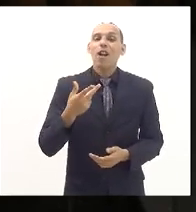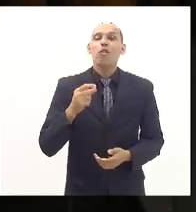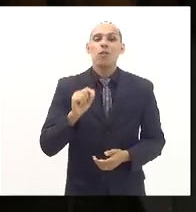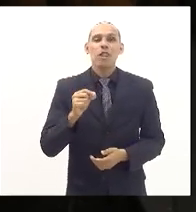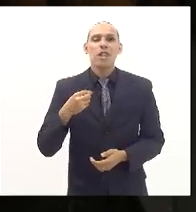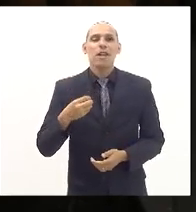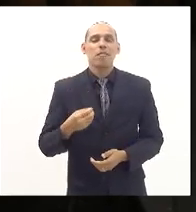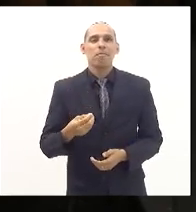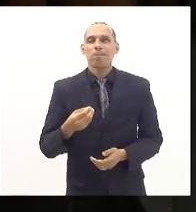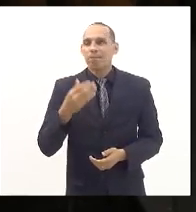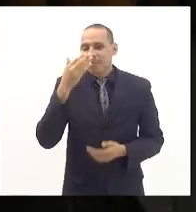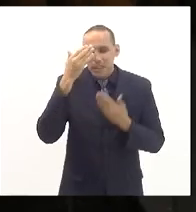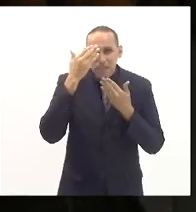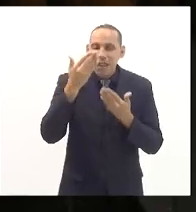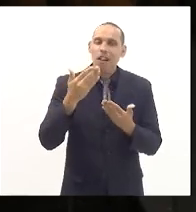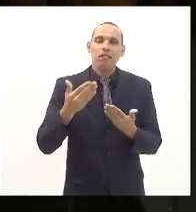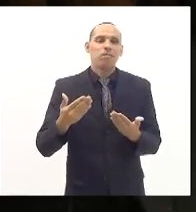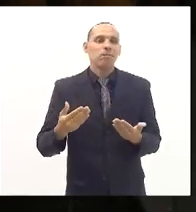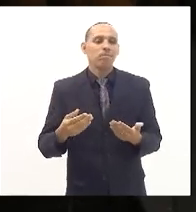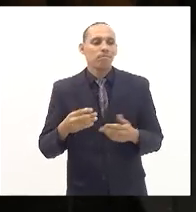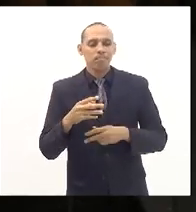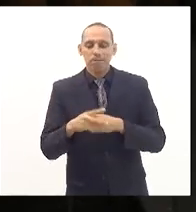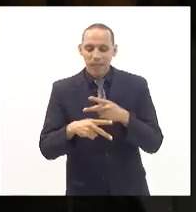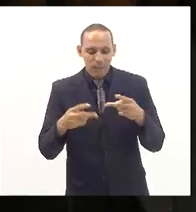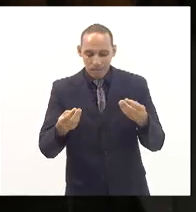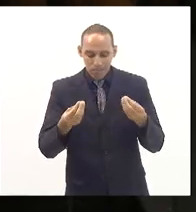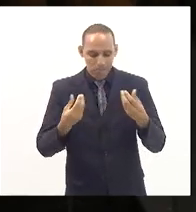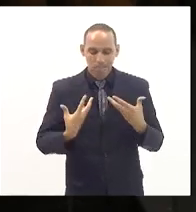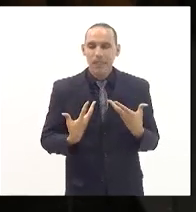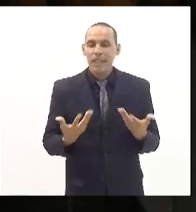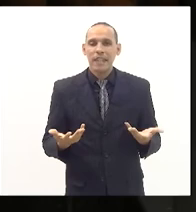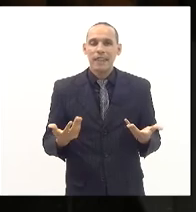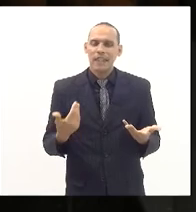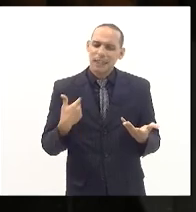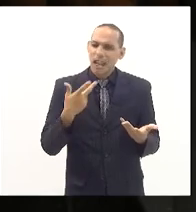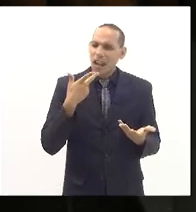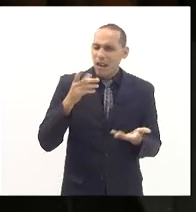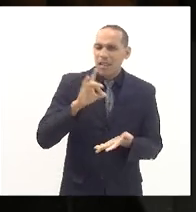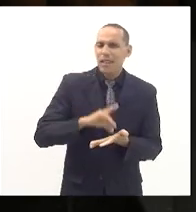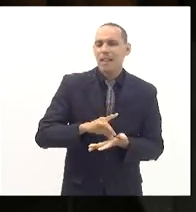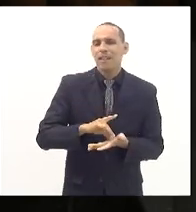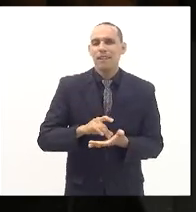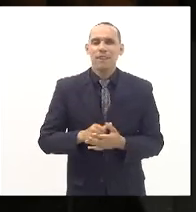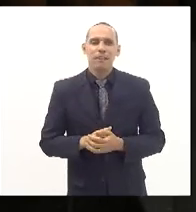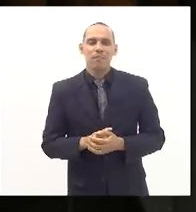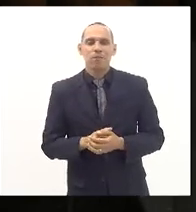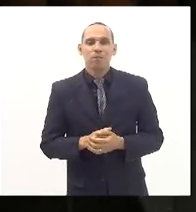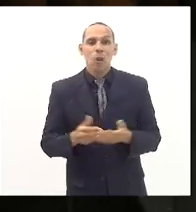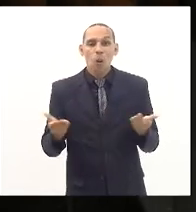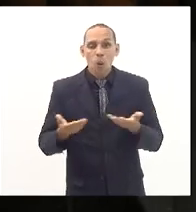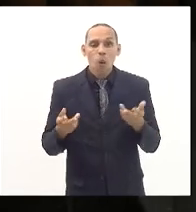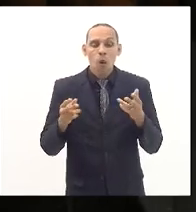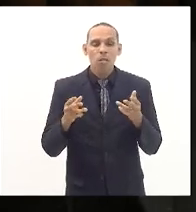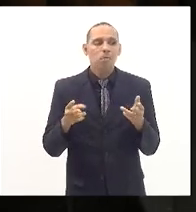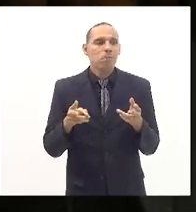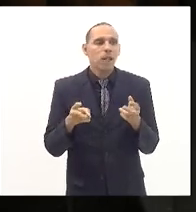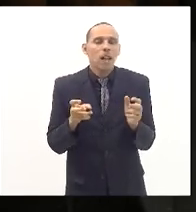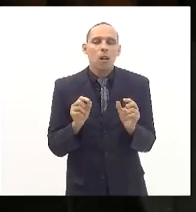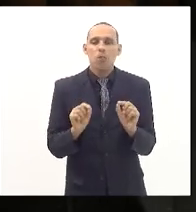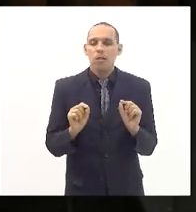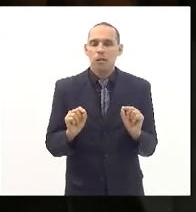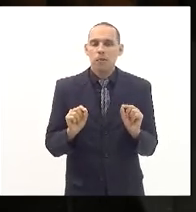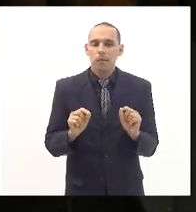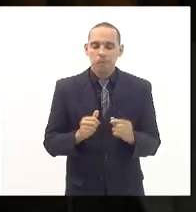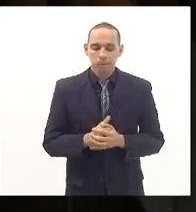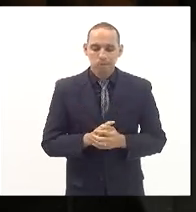presente de gratidão e vou falar também que sinceramente eu na visão atual que